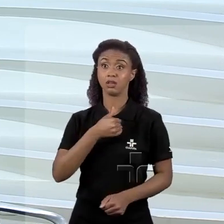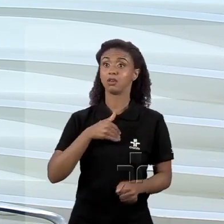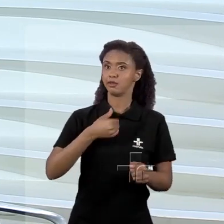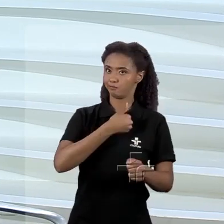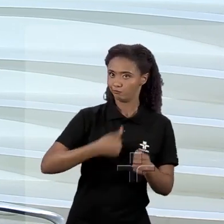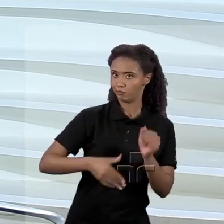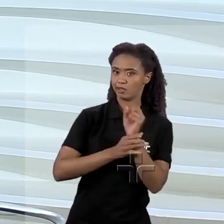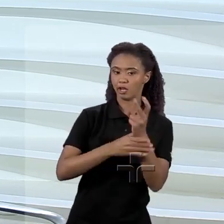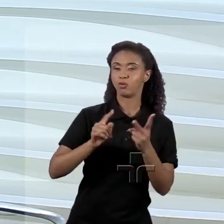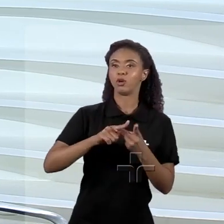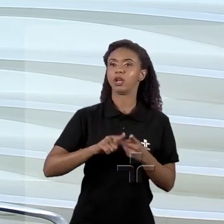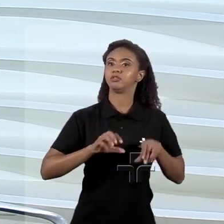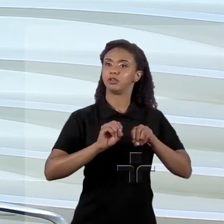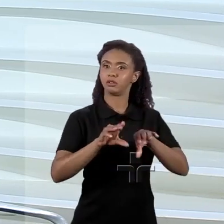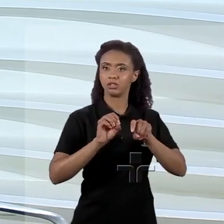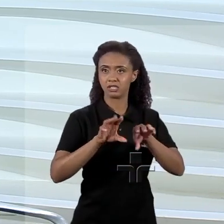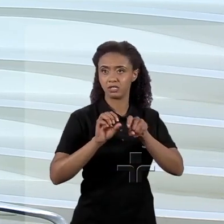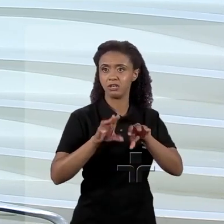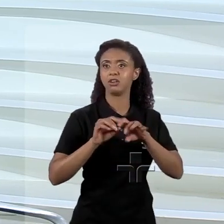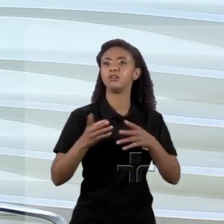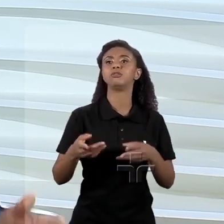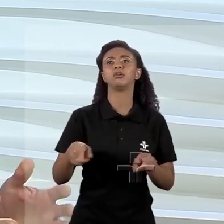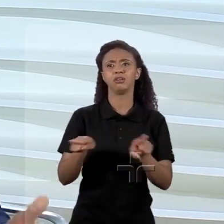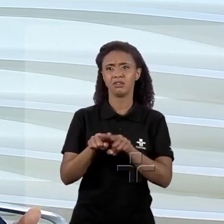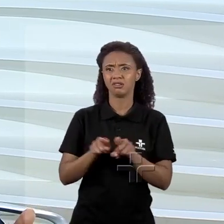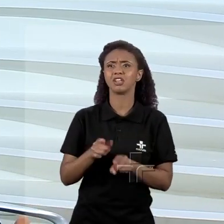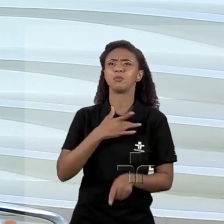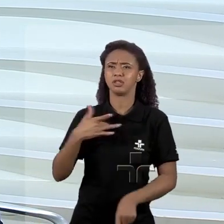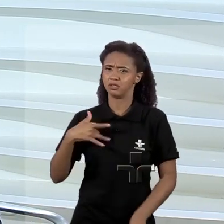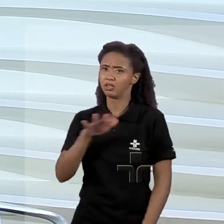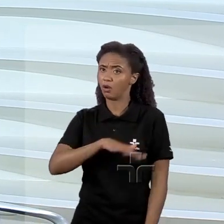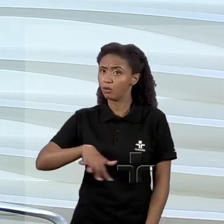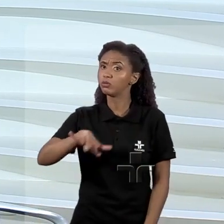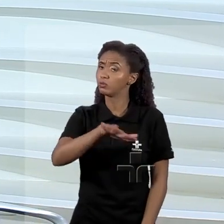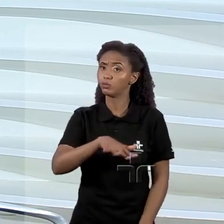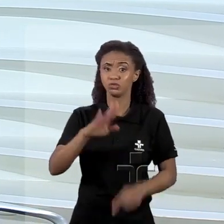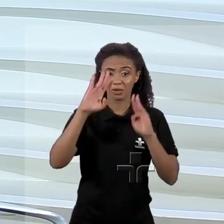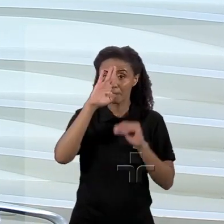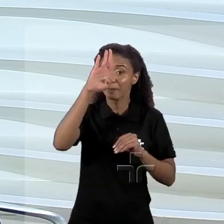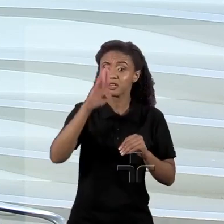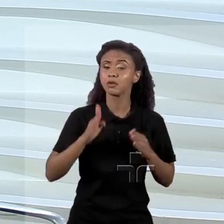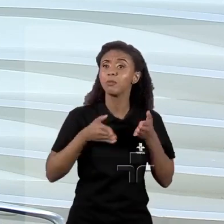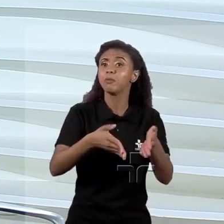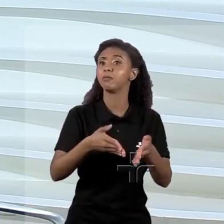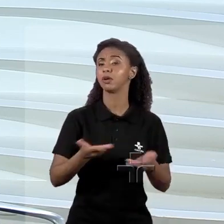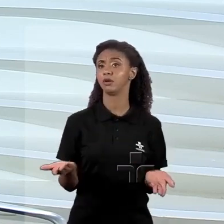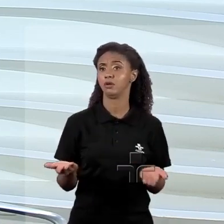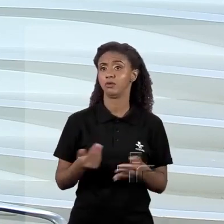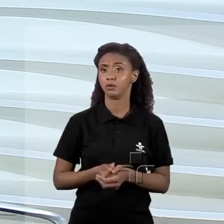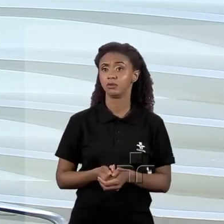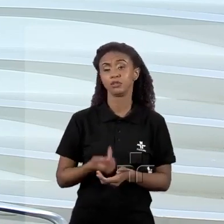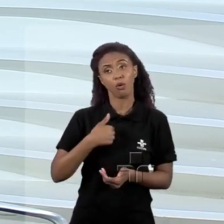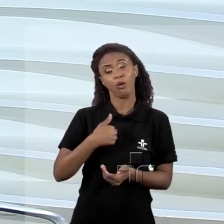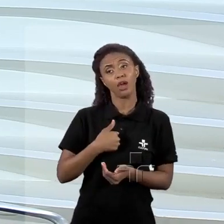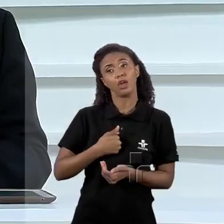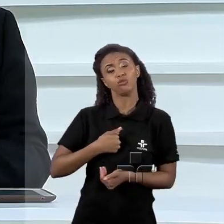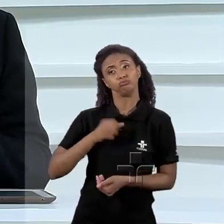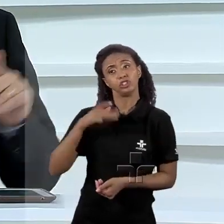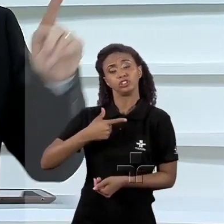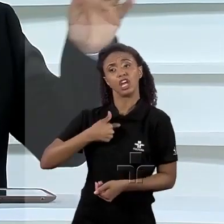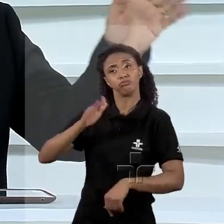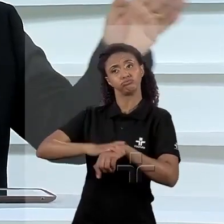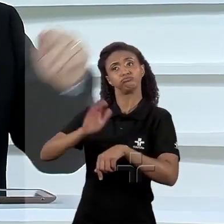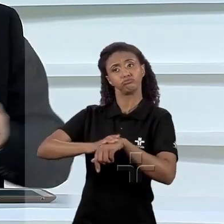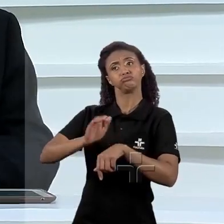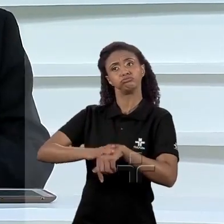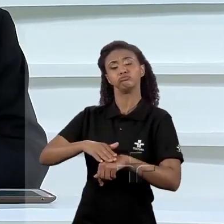saúde são os 3 maiores orçamentos do governo do Estado de São Paulo. Há orçamento, o que não há adequadamente é gestão. E comigo vai ter.